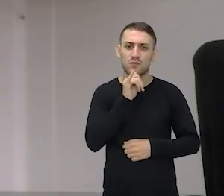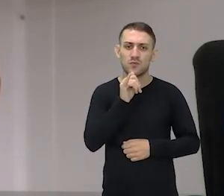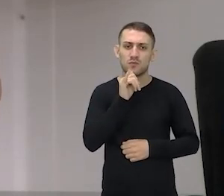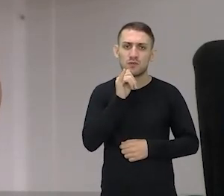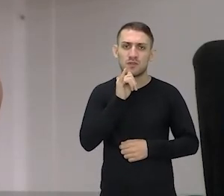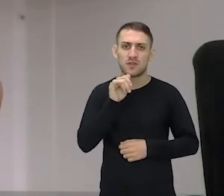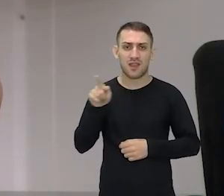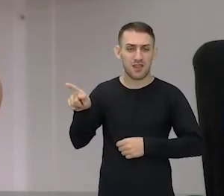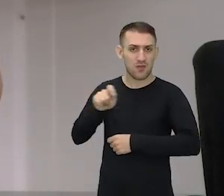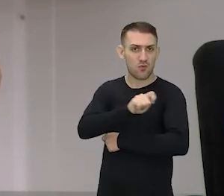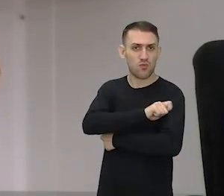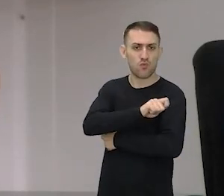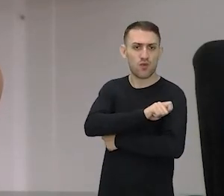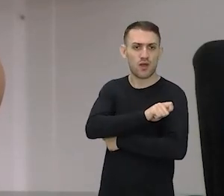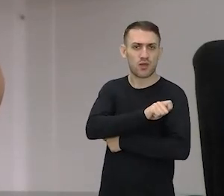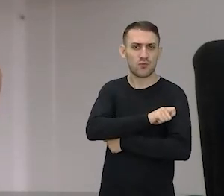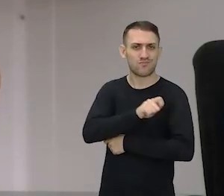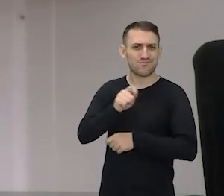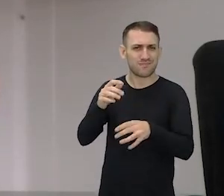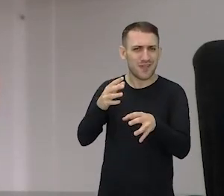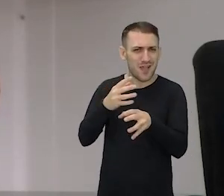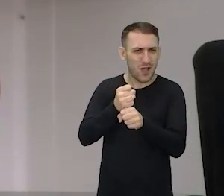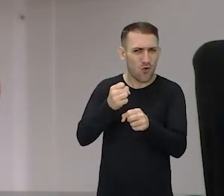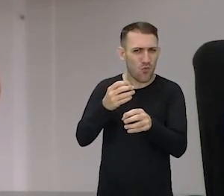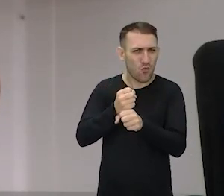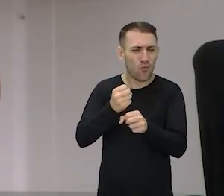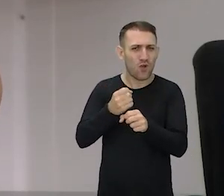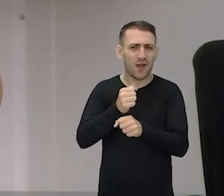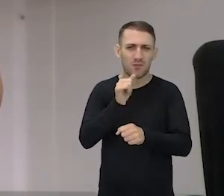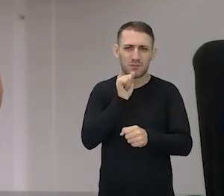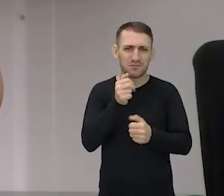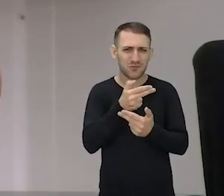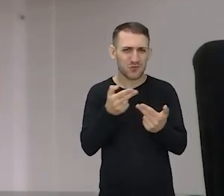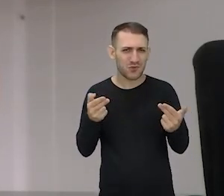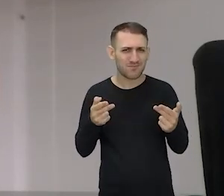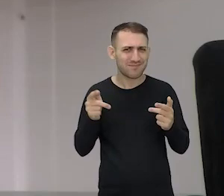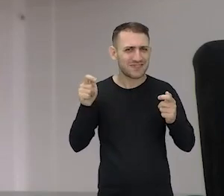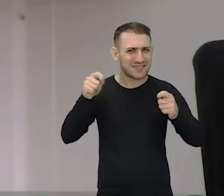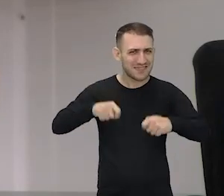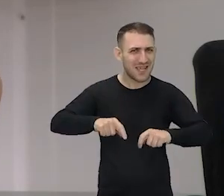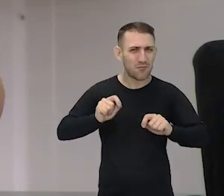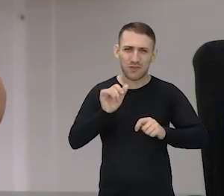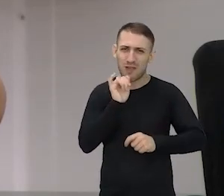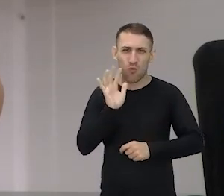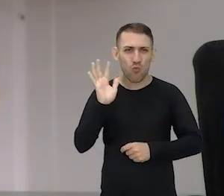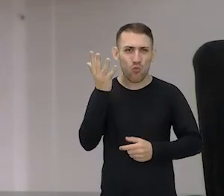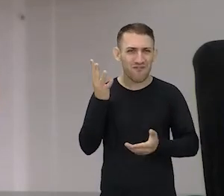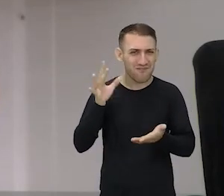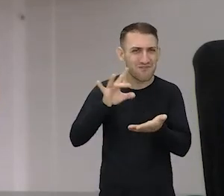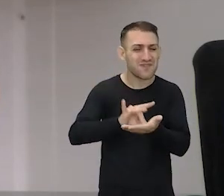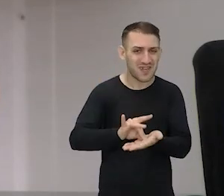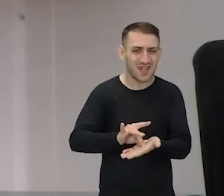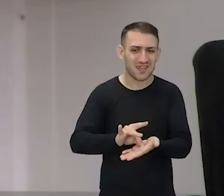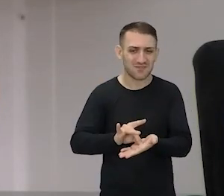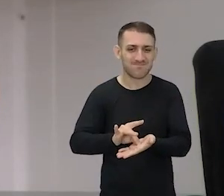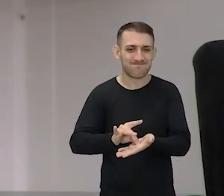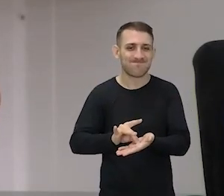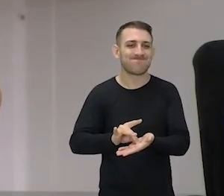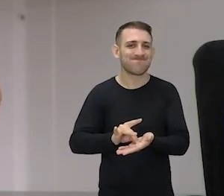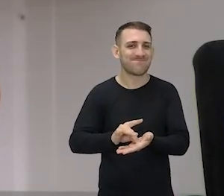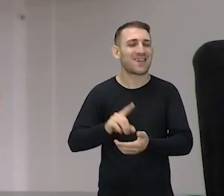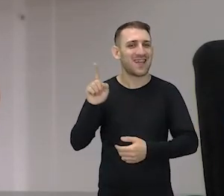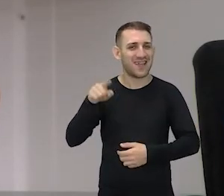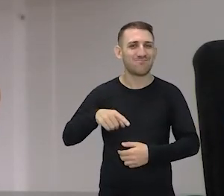o aluno calcular algo que pode se tornar realidade, isso é